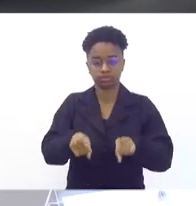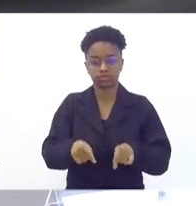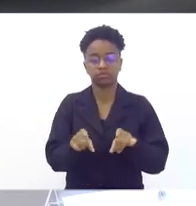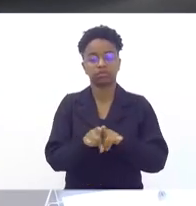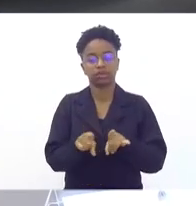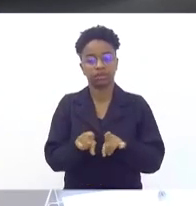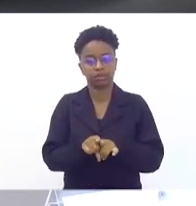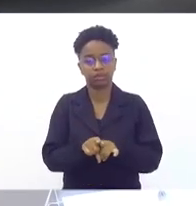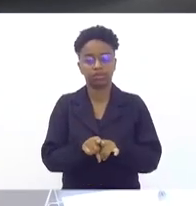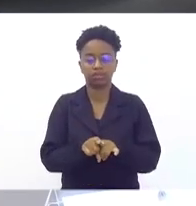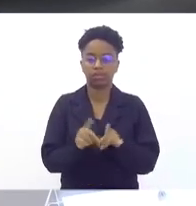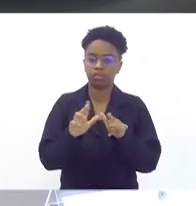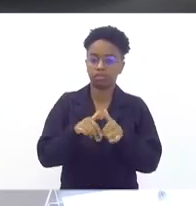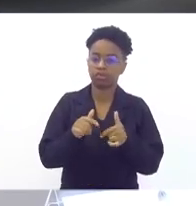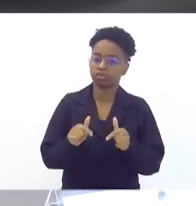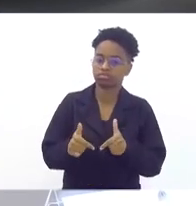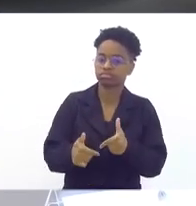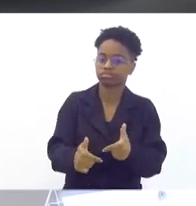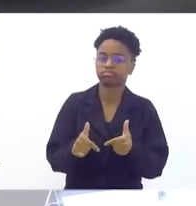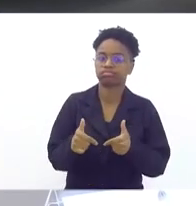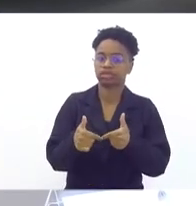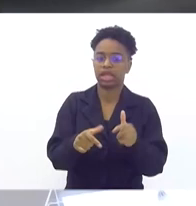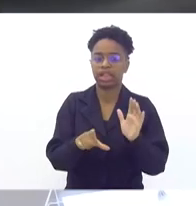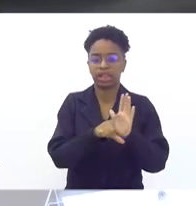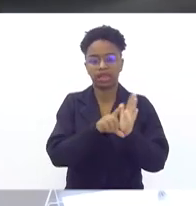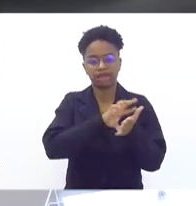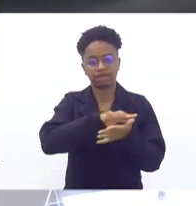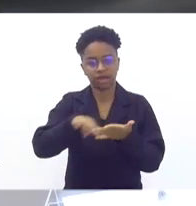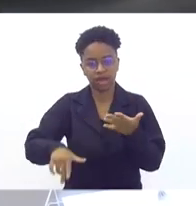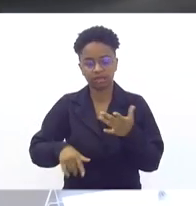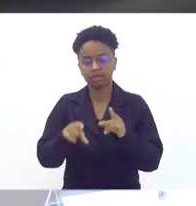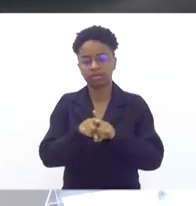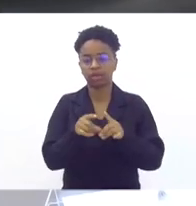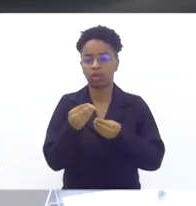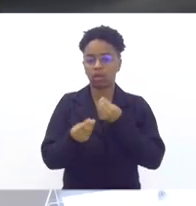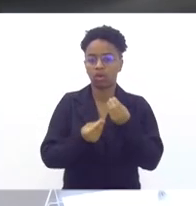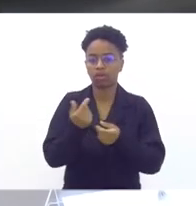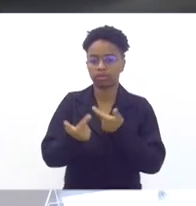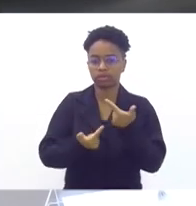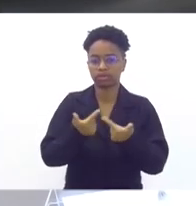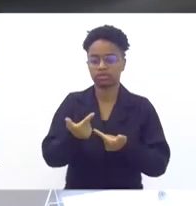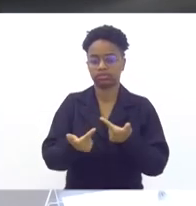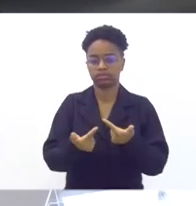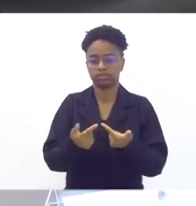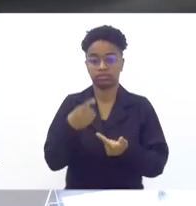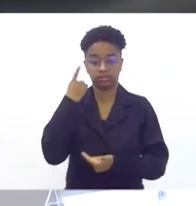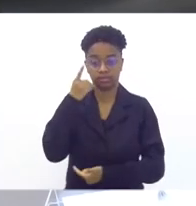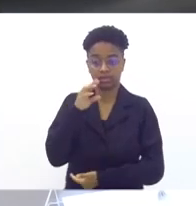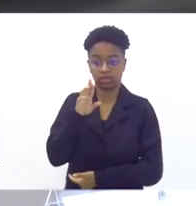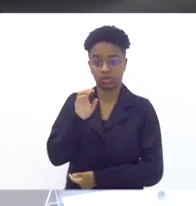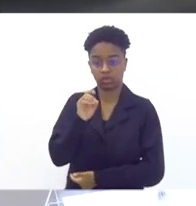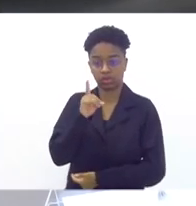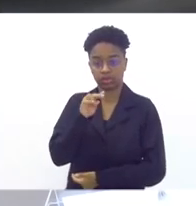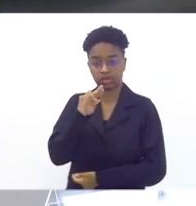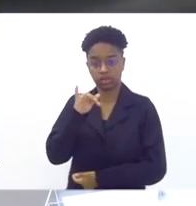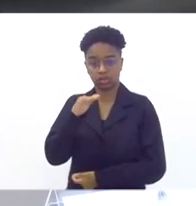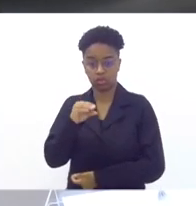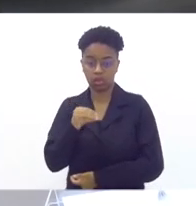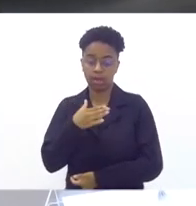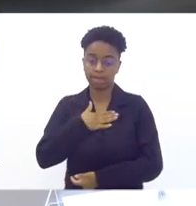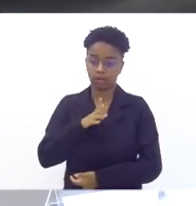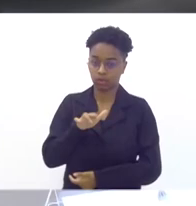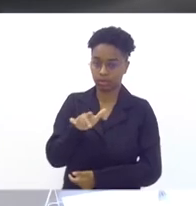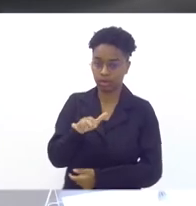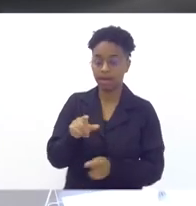as suas atitudes as leis e etc e a forma como vem trabalhando Deputado Rodrigo Amorim meu irmão mas também